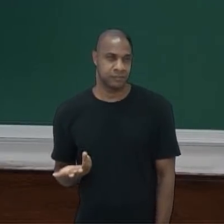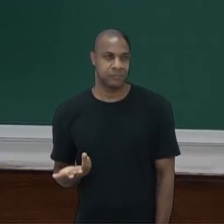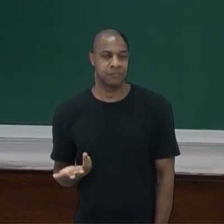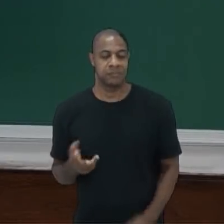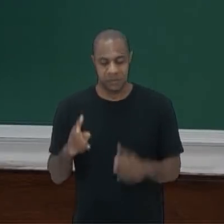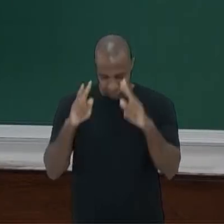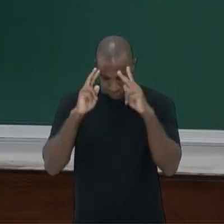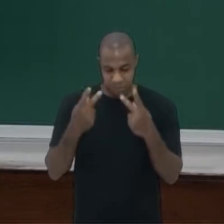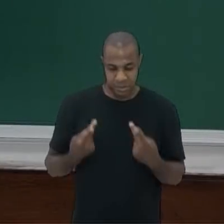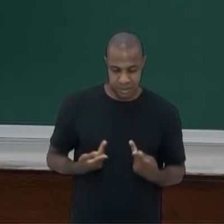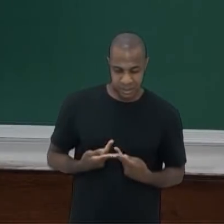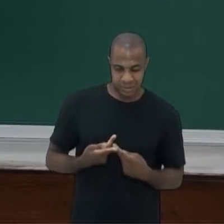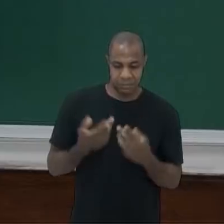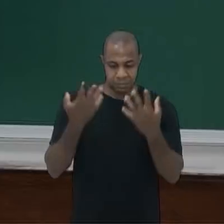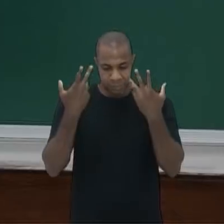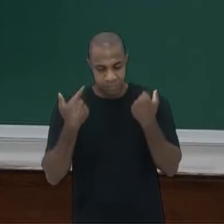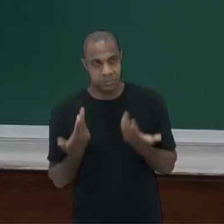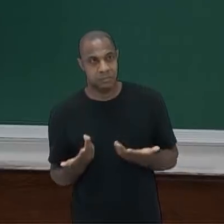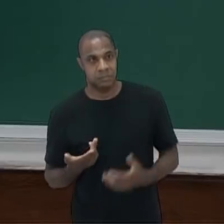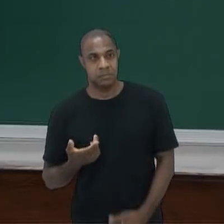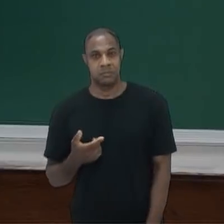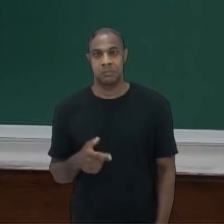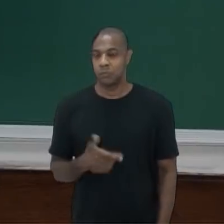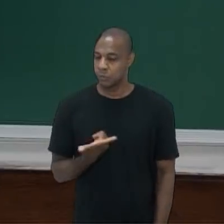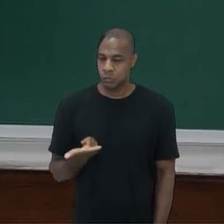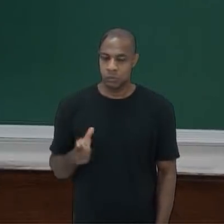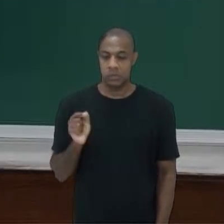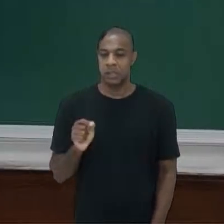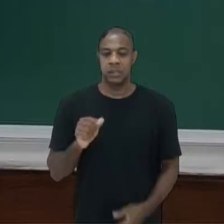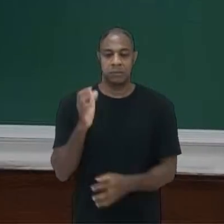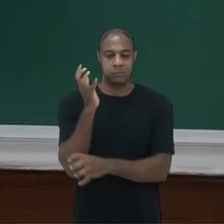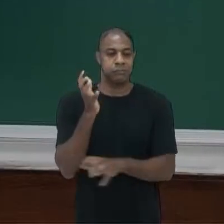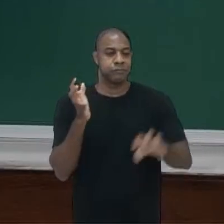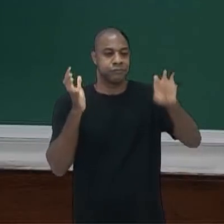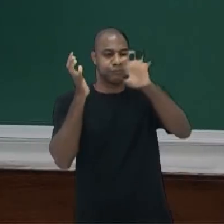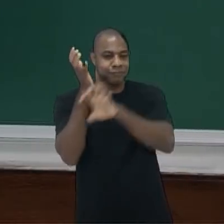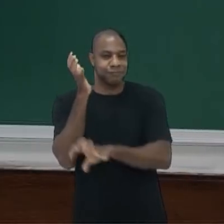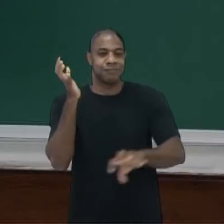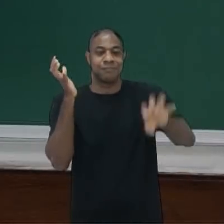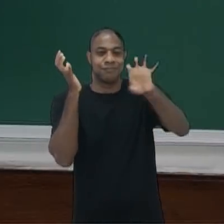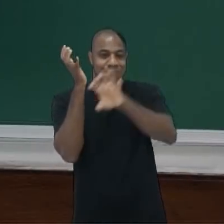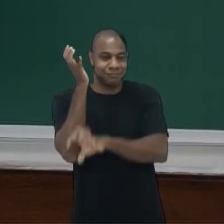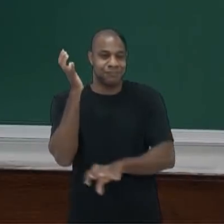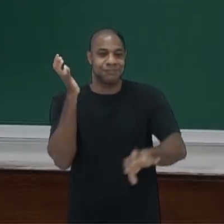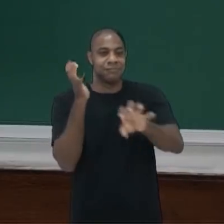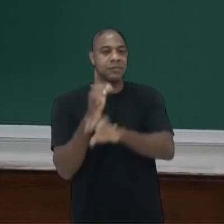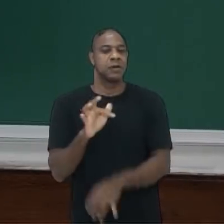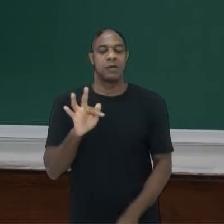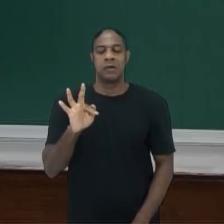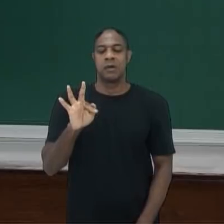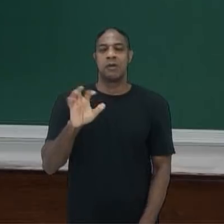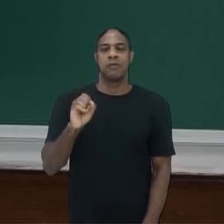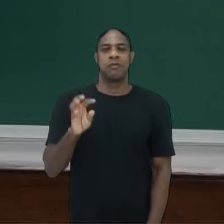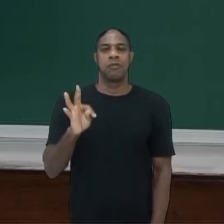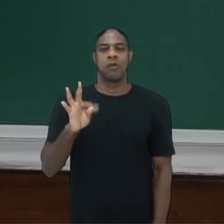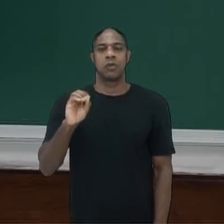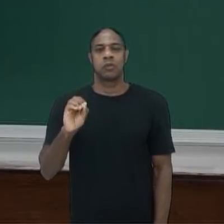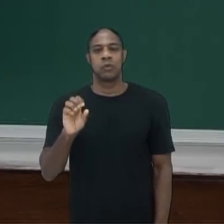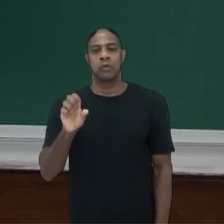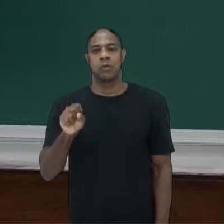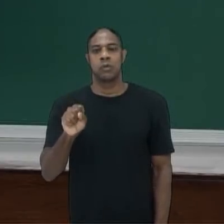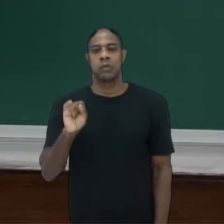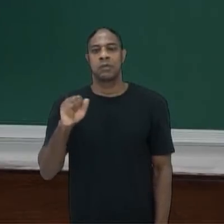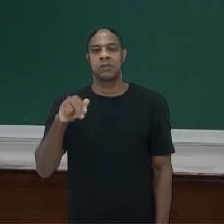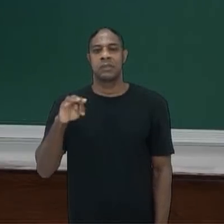seres humanos, não realizam fotossíntese. Por isso, suas células não têm cloroplastos, não têm